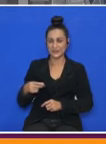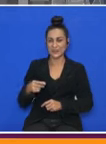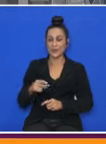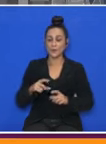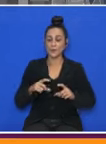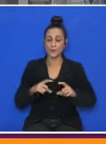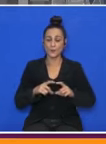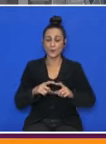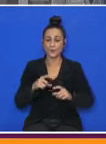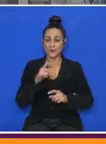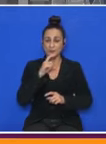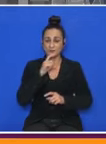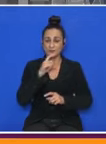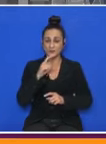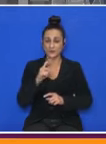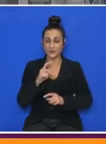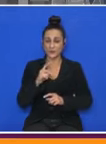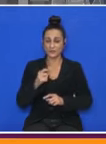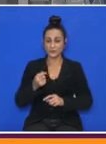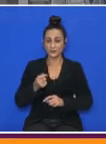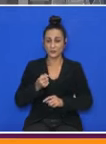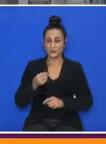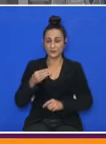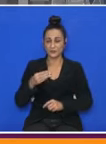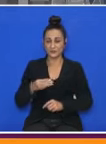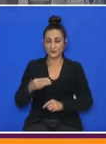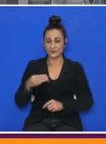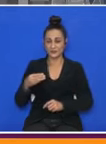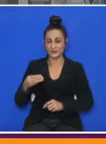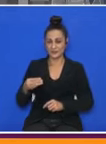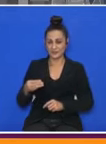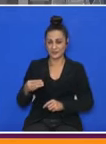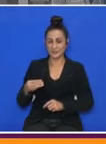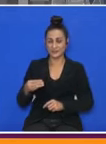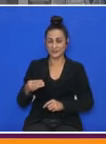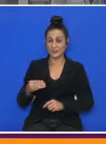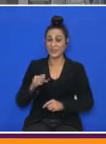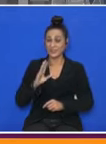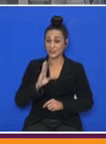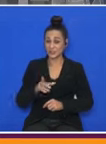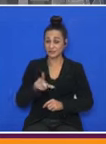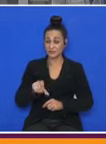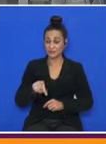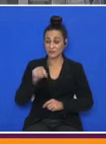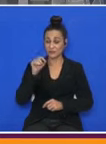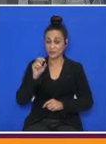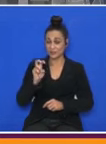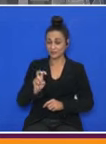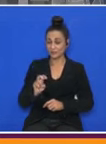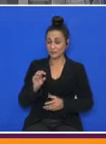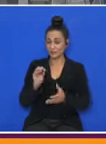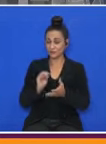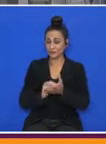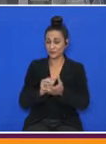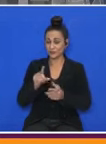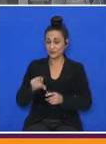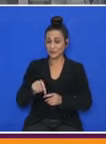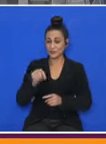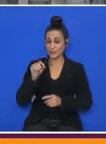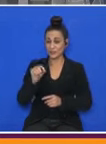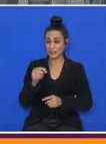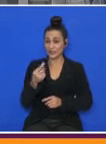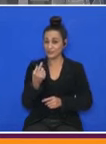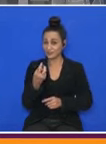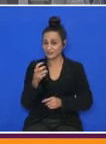verde, número 33. Verde, 33. Foram sorteados 5 números, faltam 10. Ou, perdão,